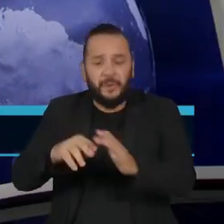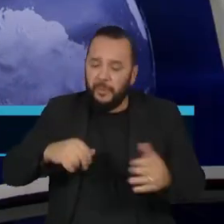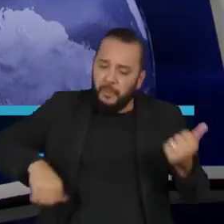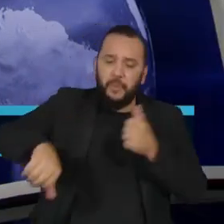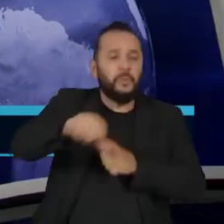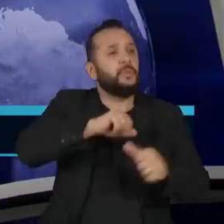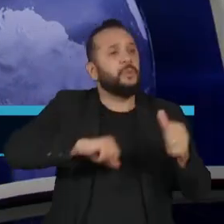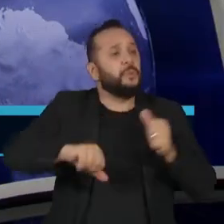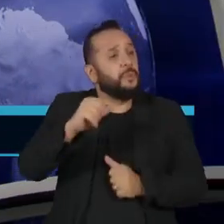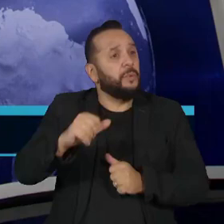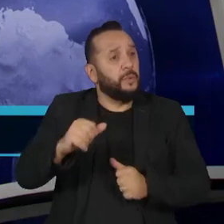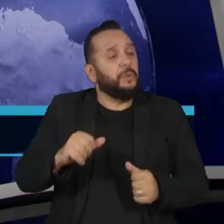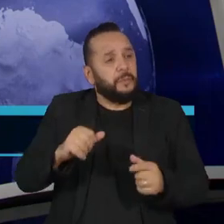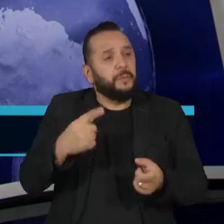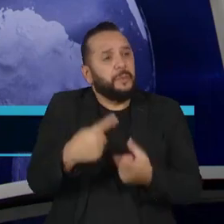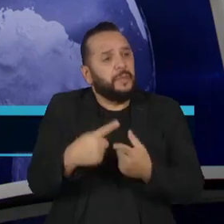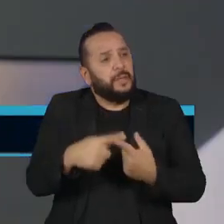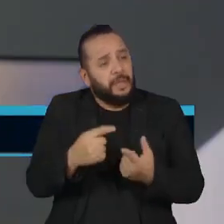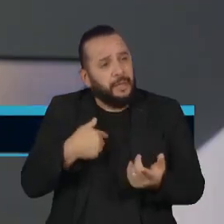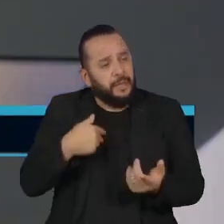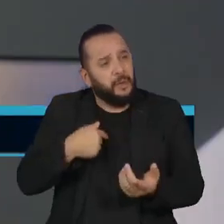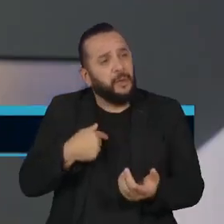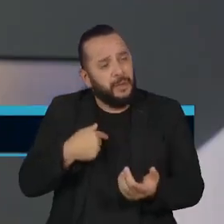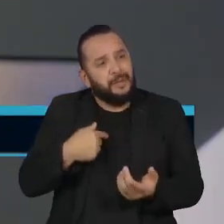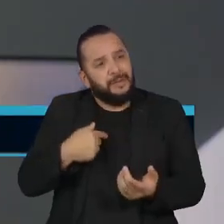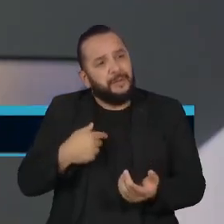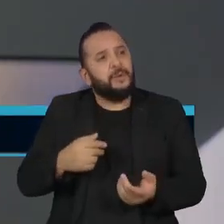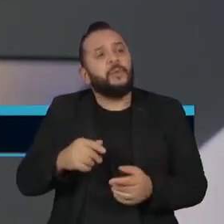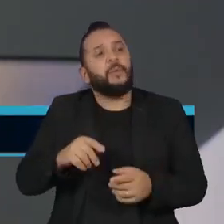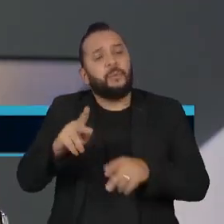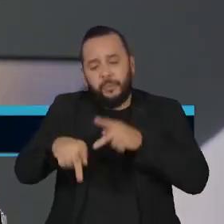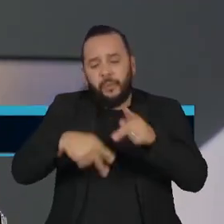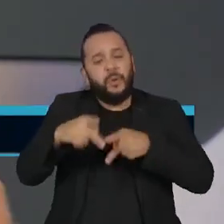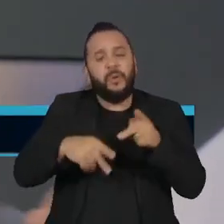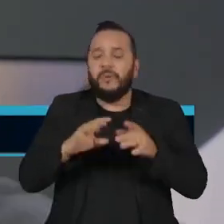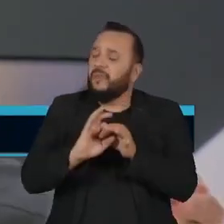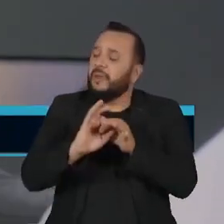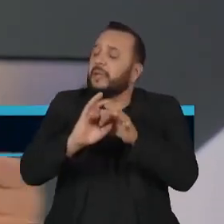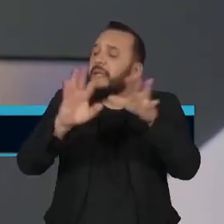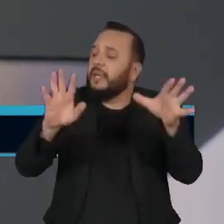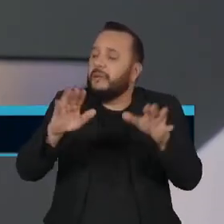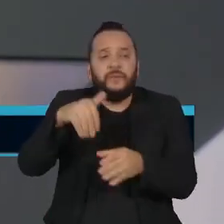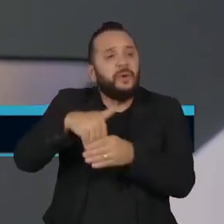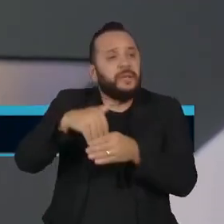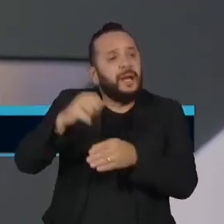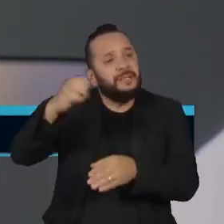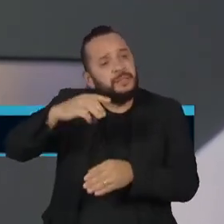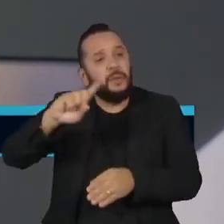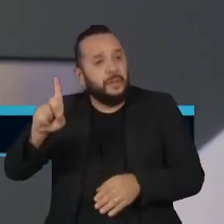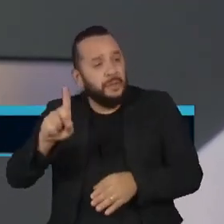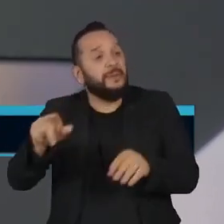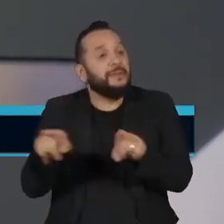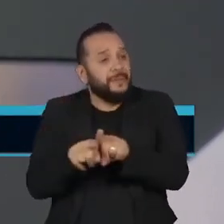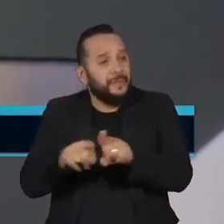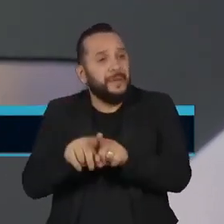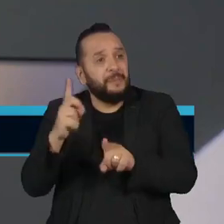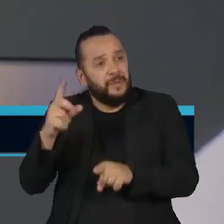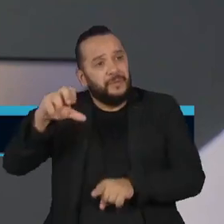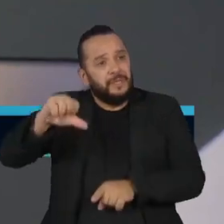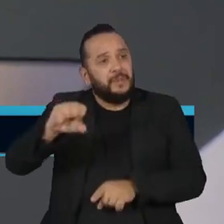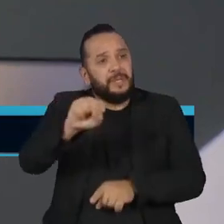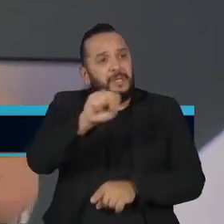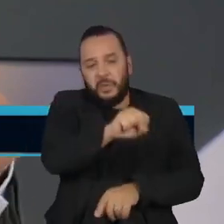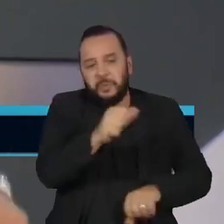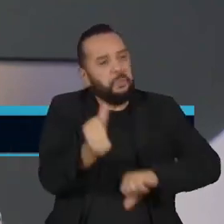aferição de vontade da população. Em 88, os constituintes, covardemente, recepcionaram basicamente essa legislação e